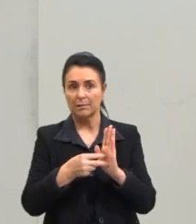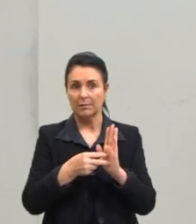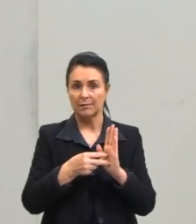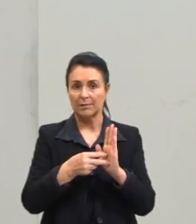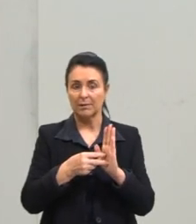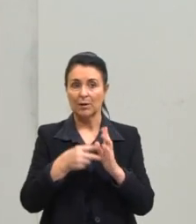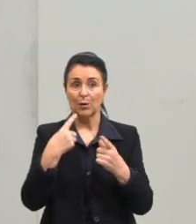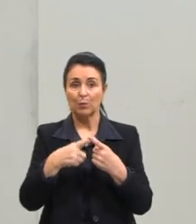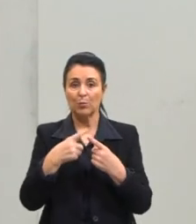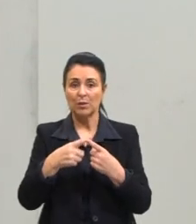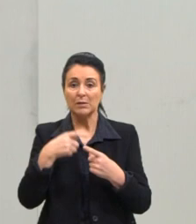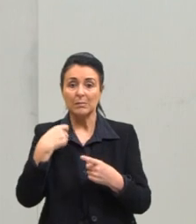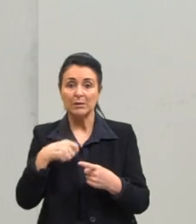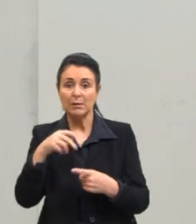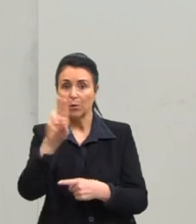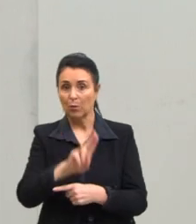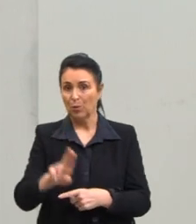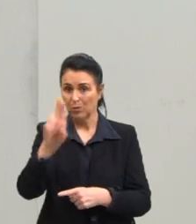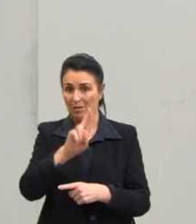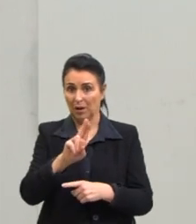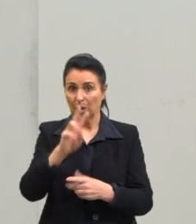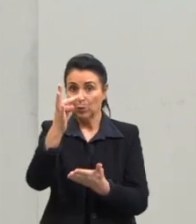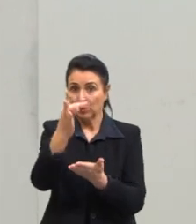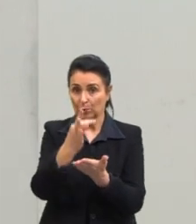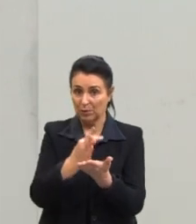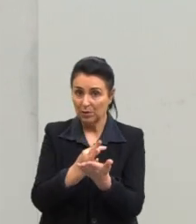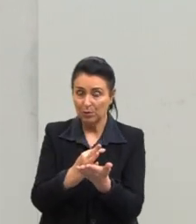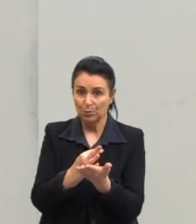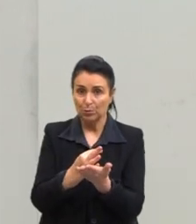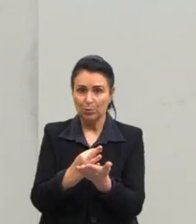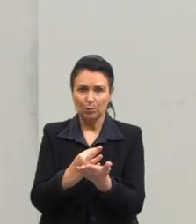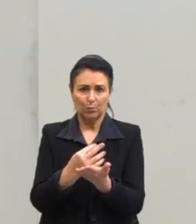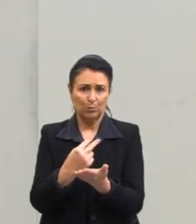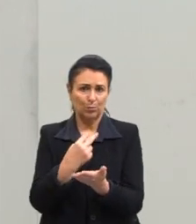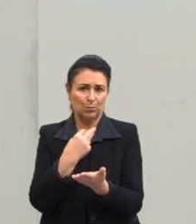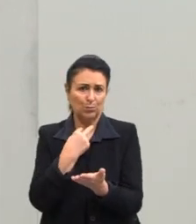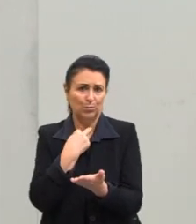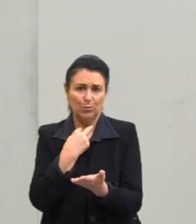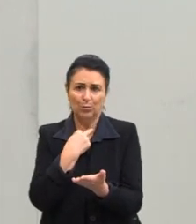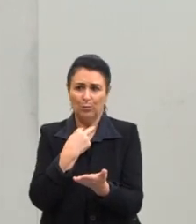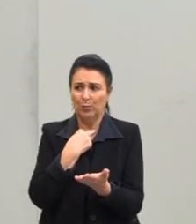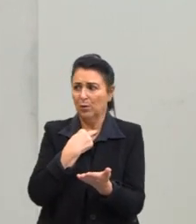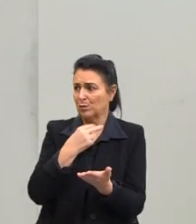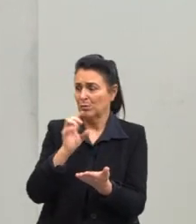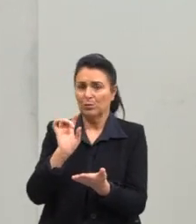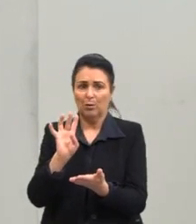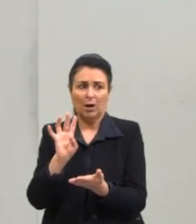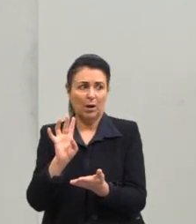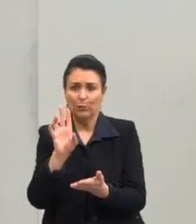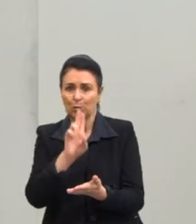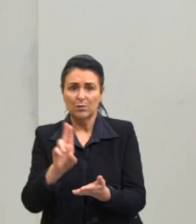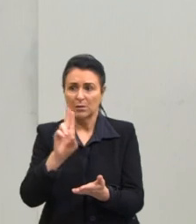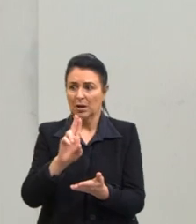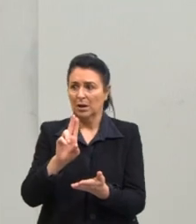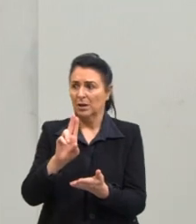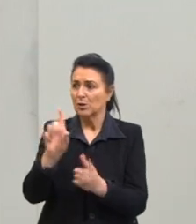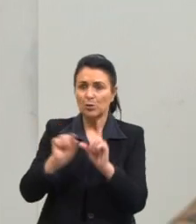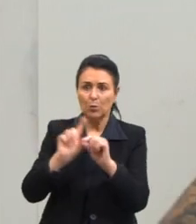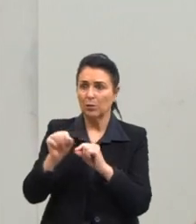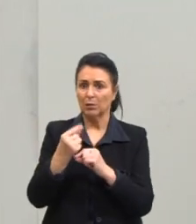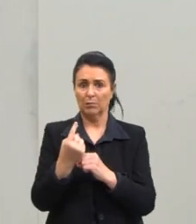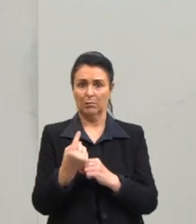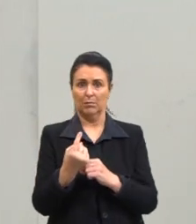é porque se eu preciso usá-los no texto eu não posso simplesmente tá eu preciso usar um conector vou colocar esse aqui